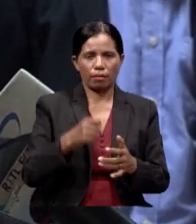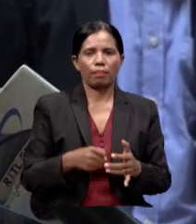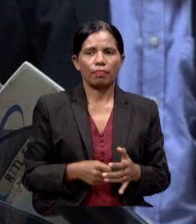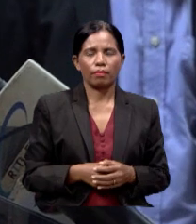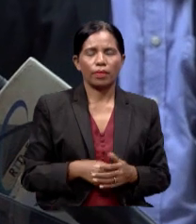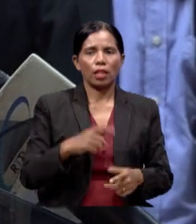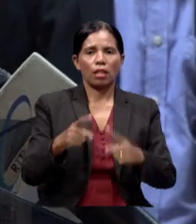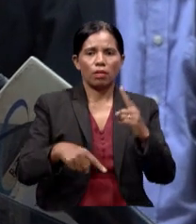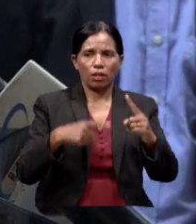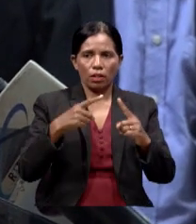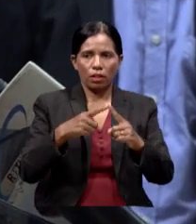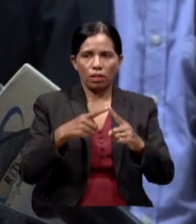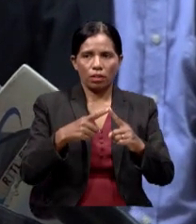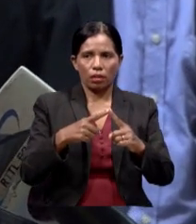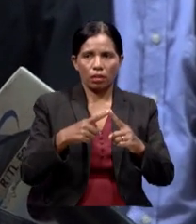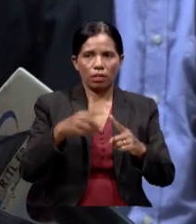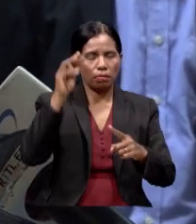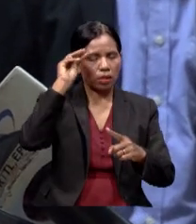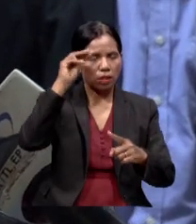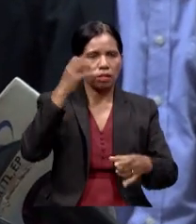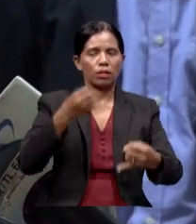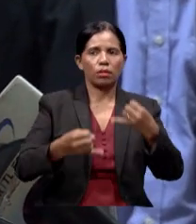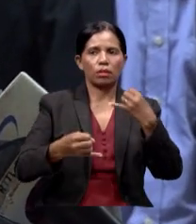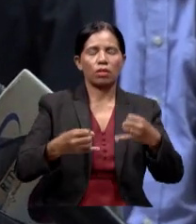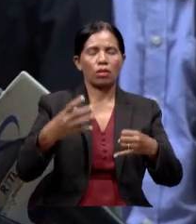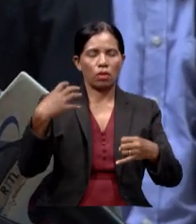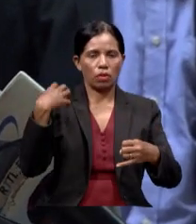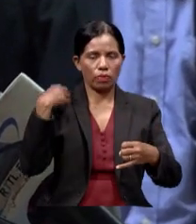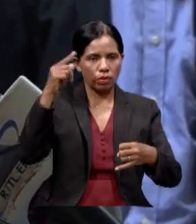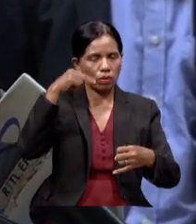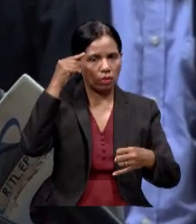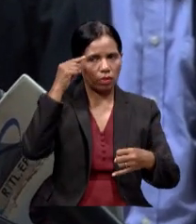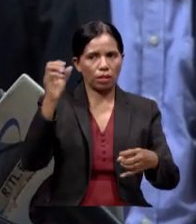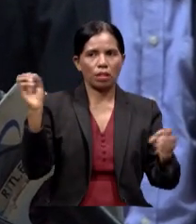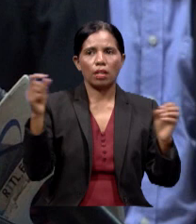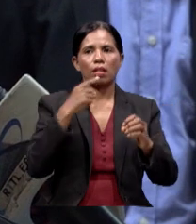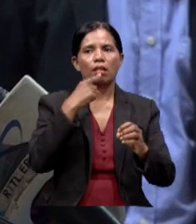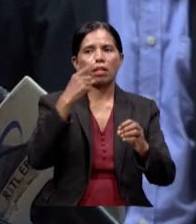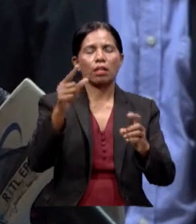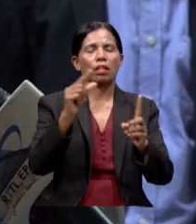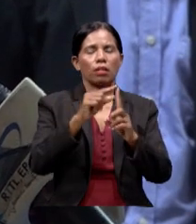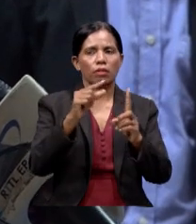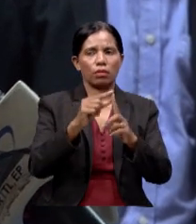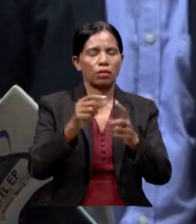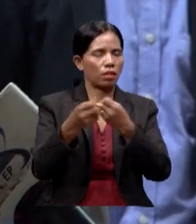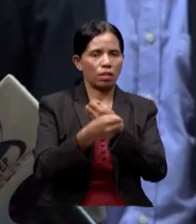Também, vai ir a estatamento do Ministro da Justiça e a Palácio do Governo, lá teme nem lhe foi ainda quando vai lá